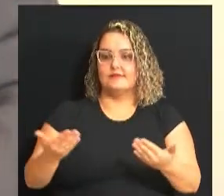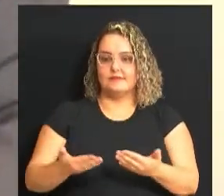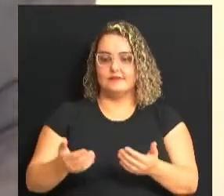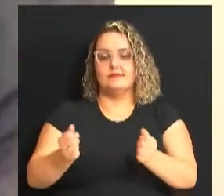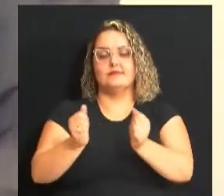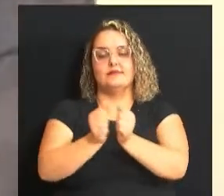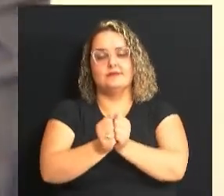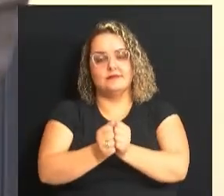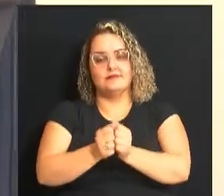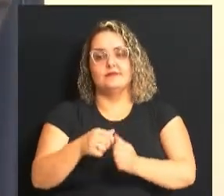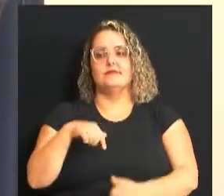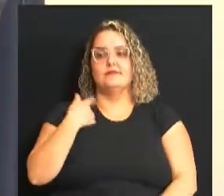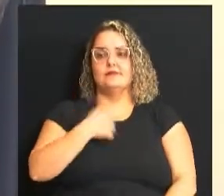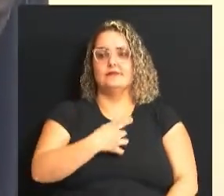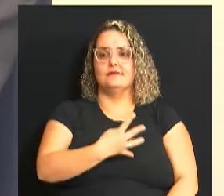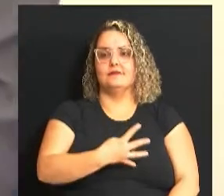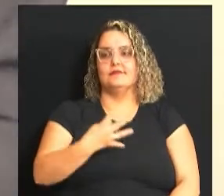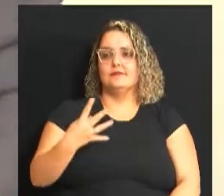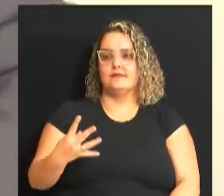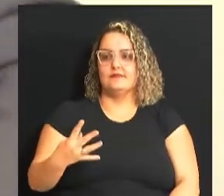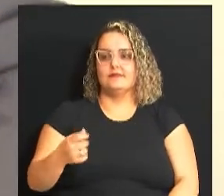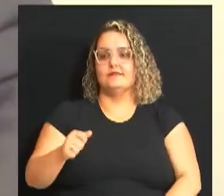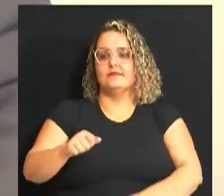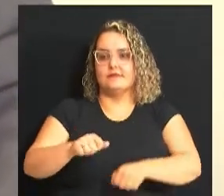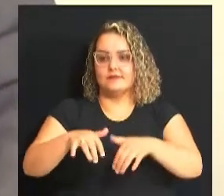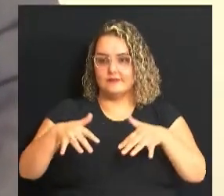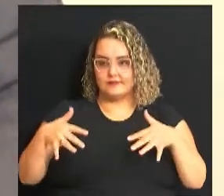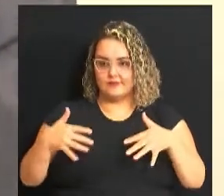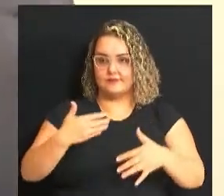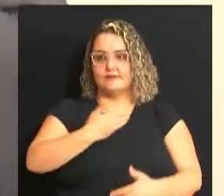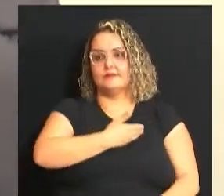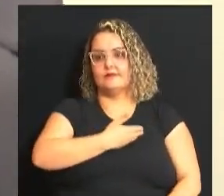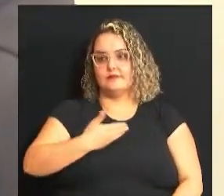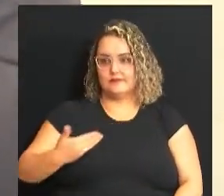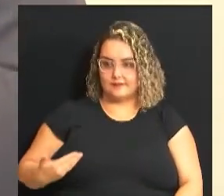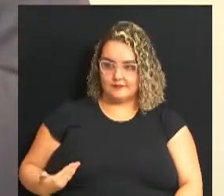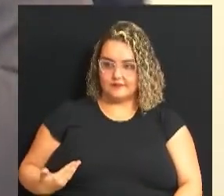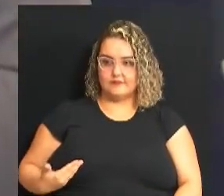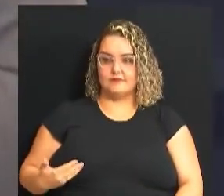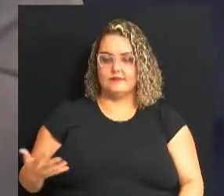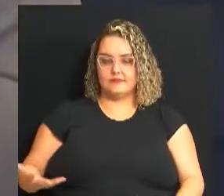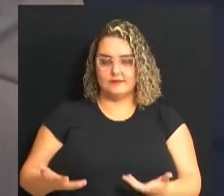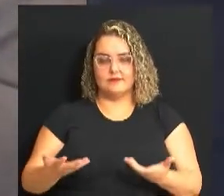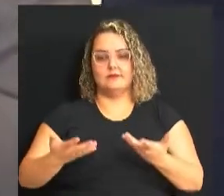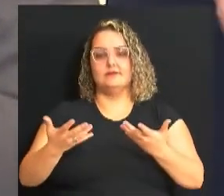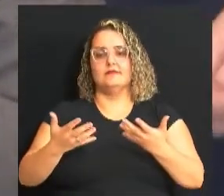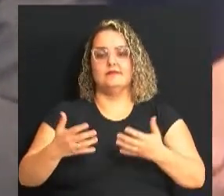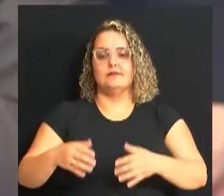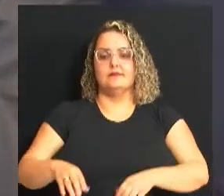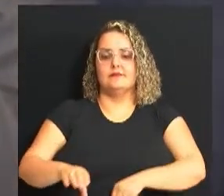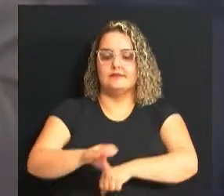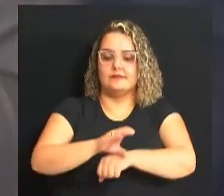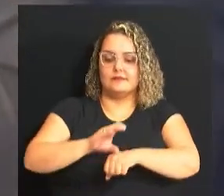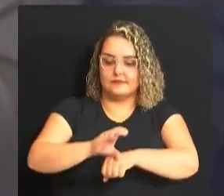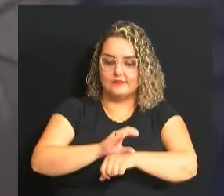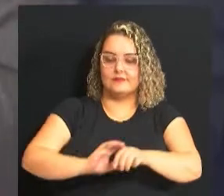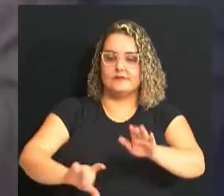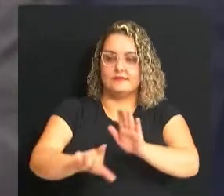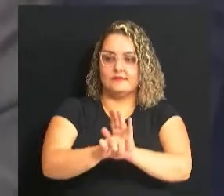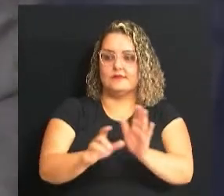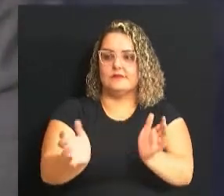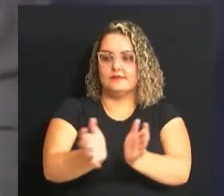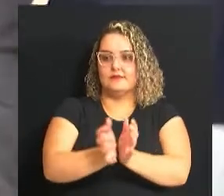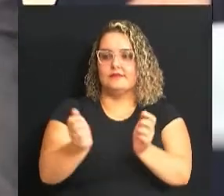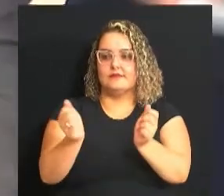da 44ª audiência pública promovida pela Comissão de Constituição e Legalidade. Tenho aqui junto